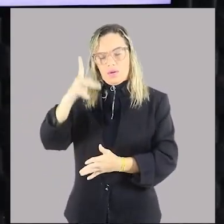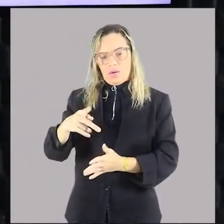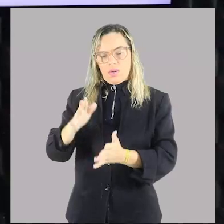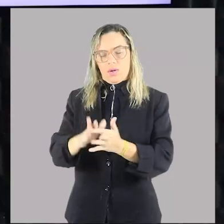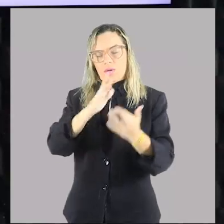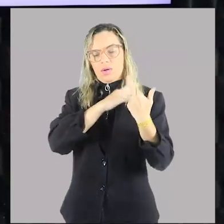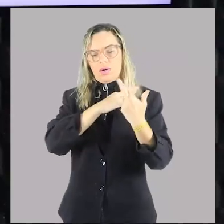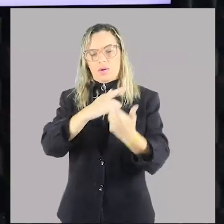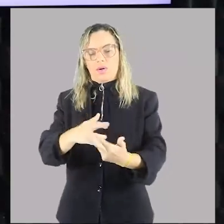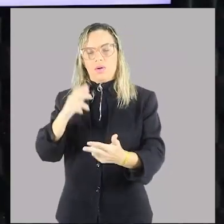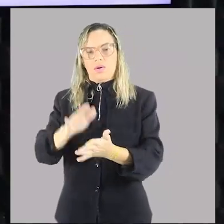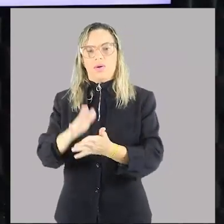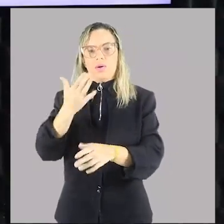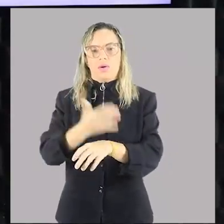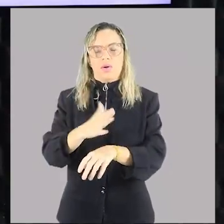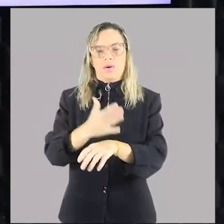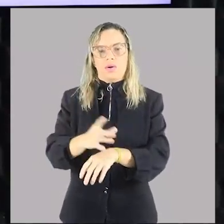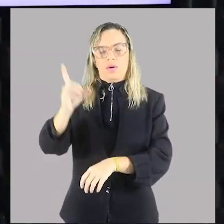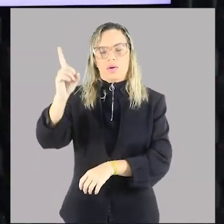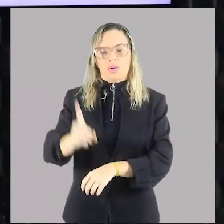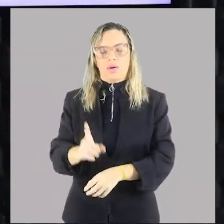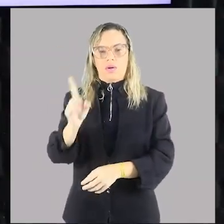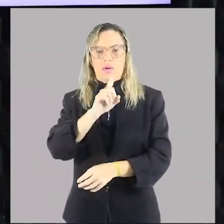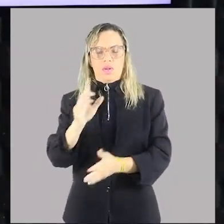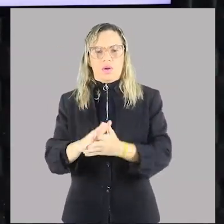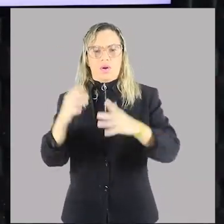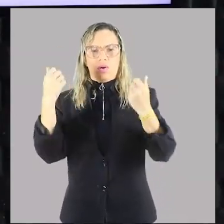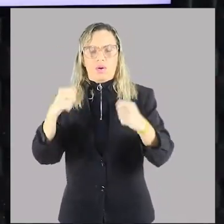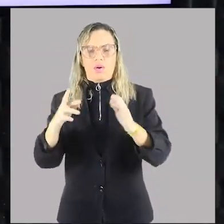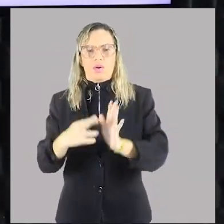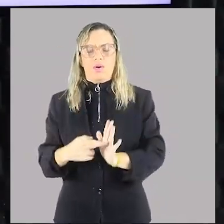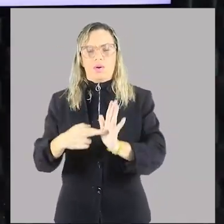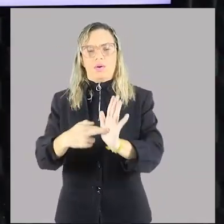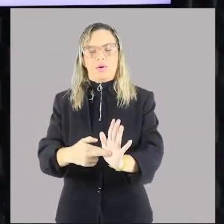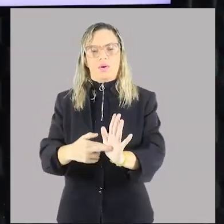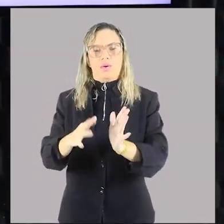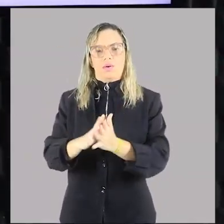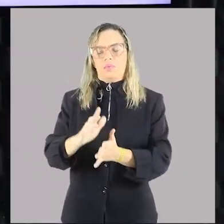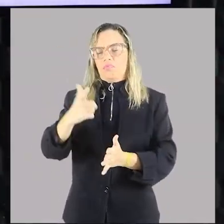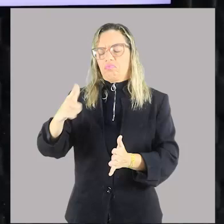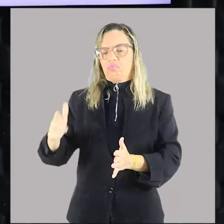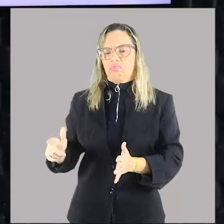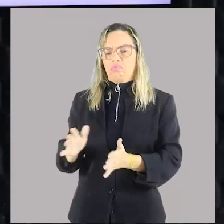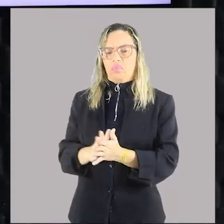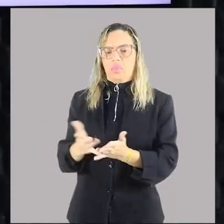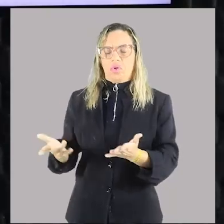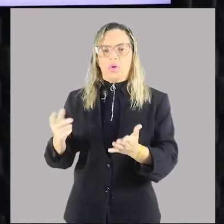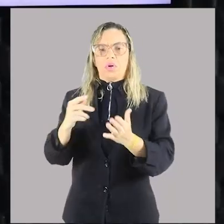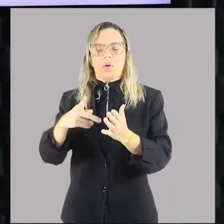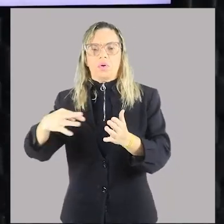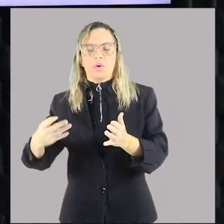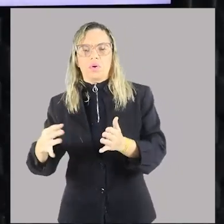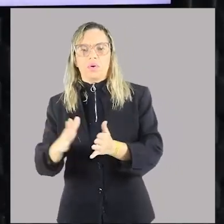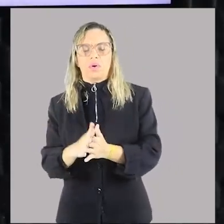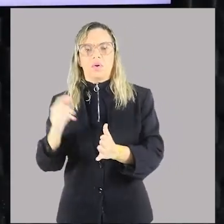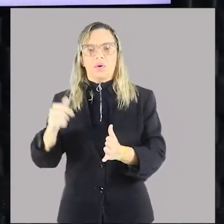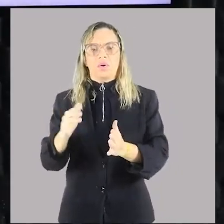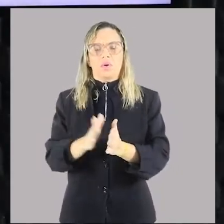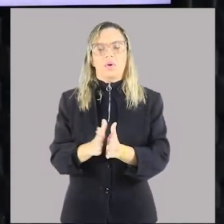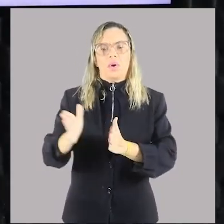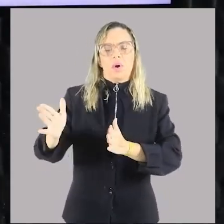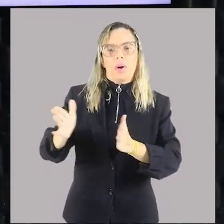exercer diretamente direito, sem necessidade de representação, sem necessidade de procuração, de mandato,